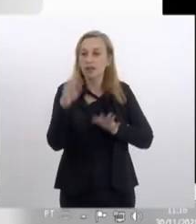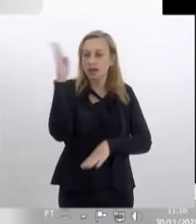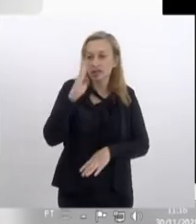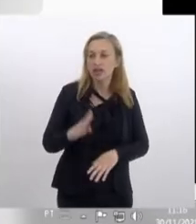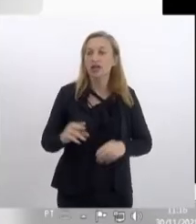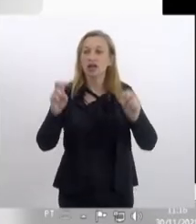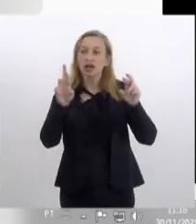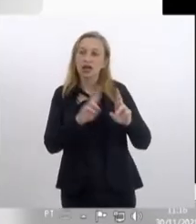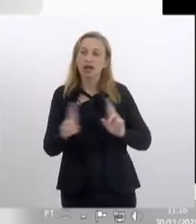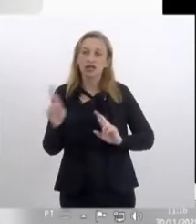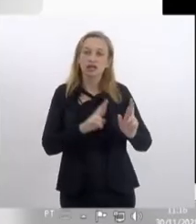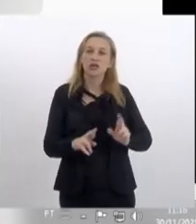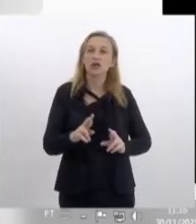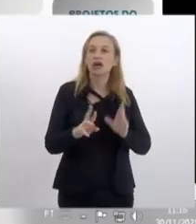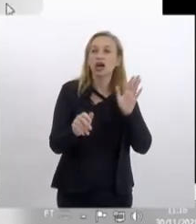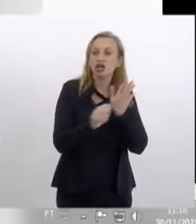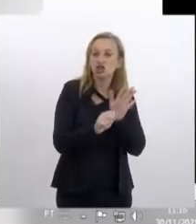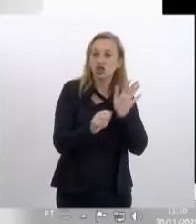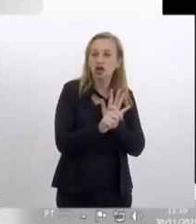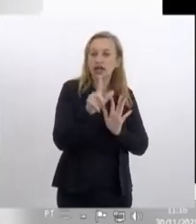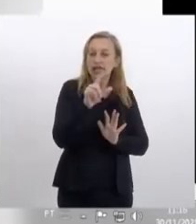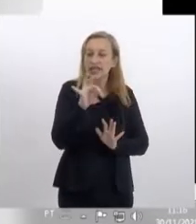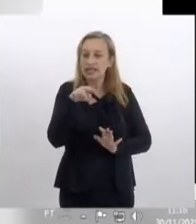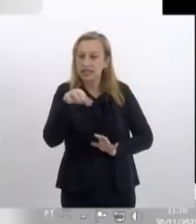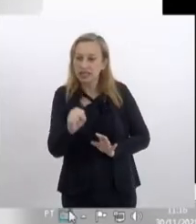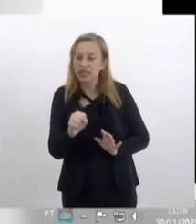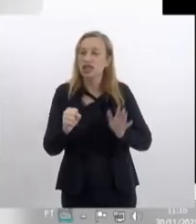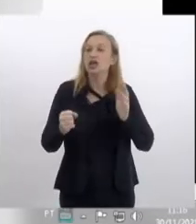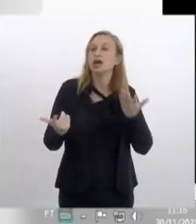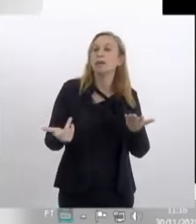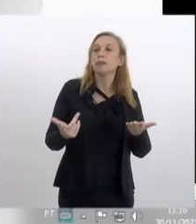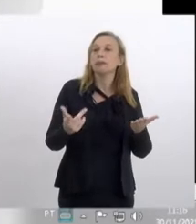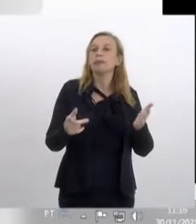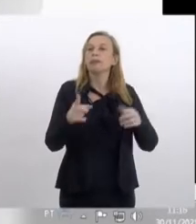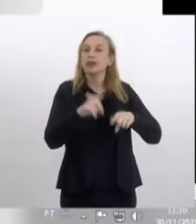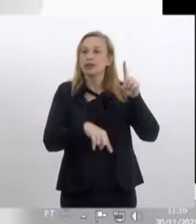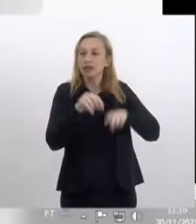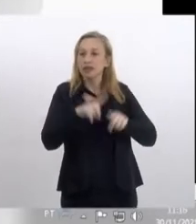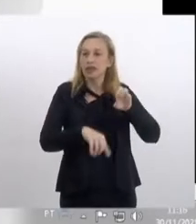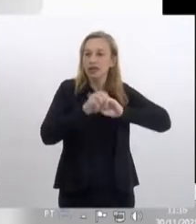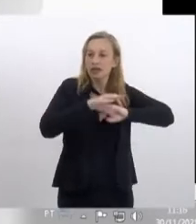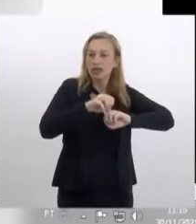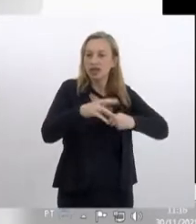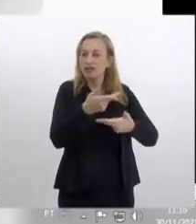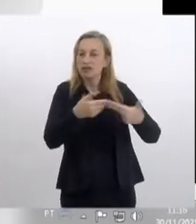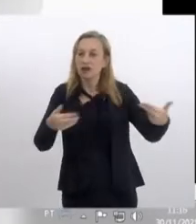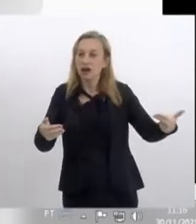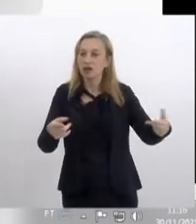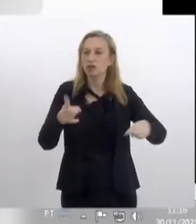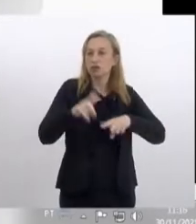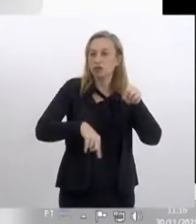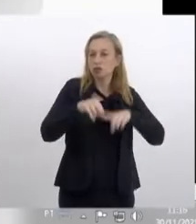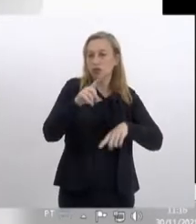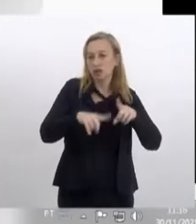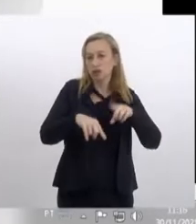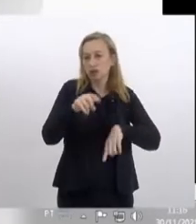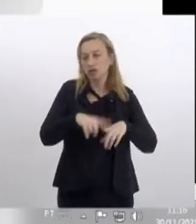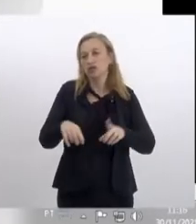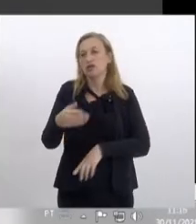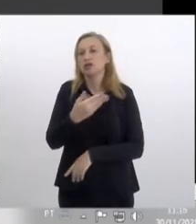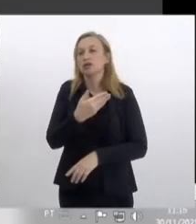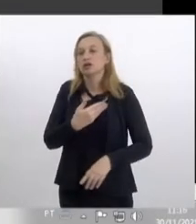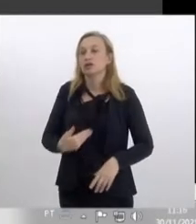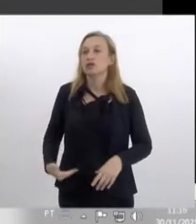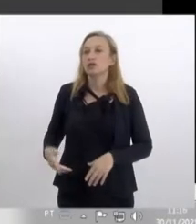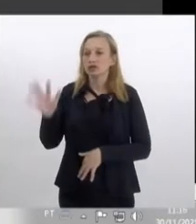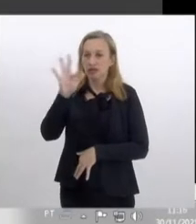às drogas lícitas, materiais educativos e vários projetos do governo federal na área de prevenção.